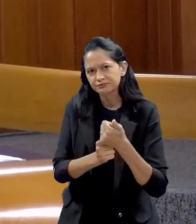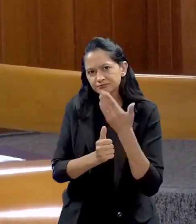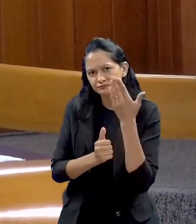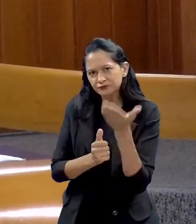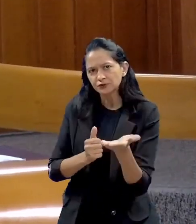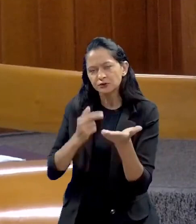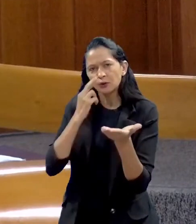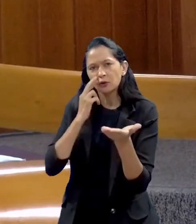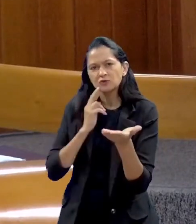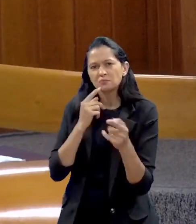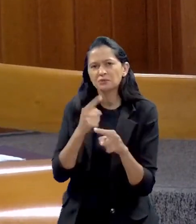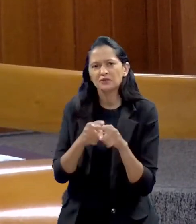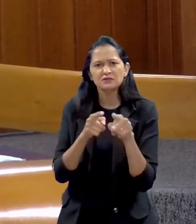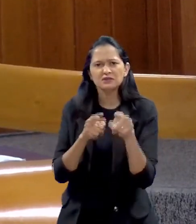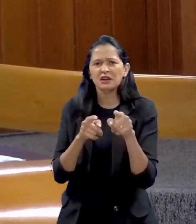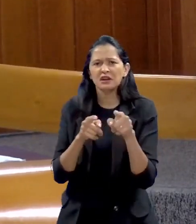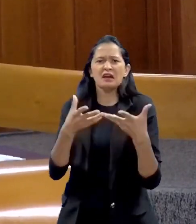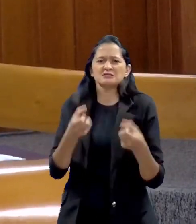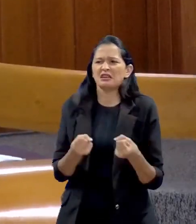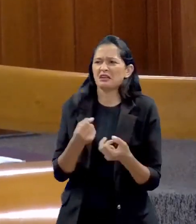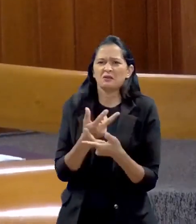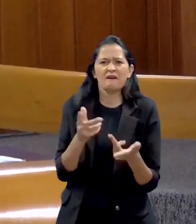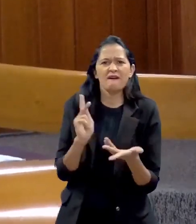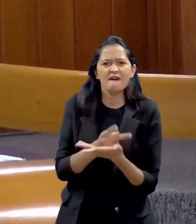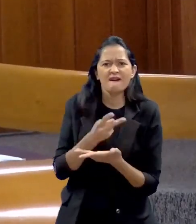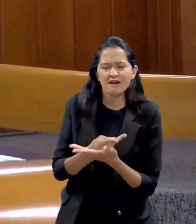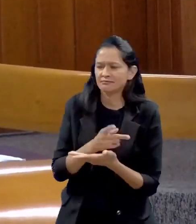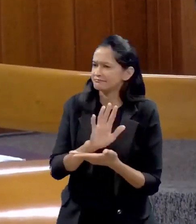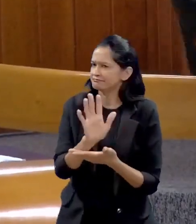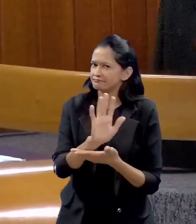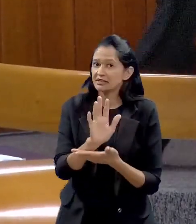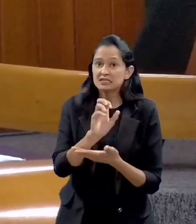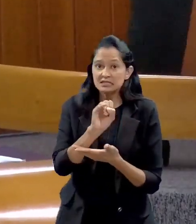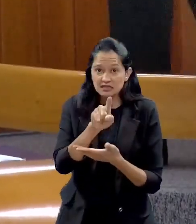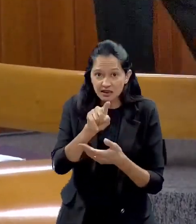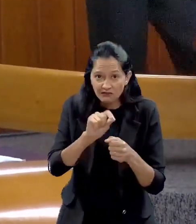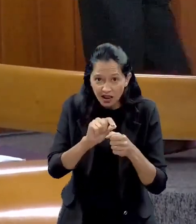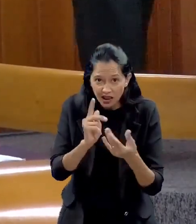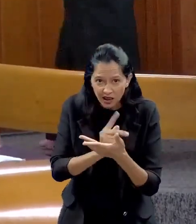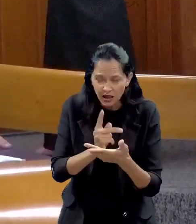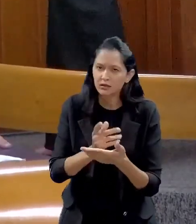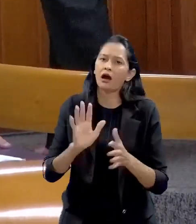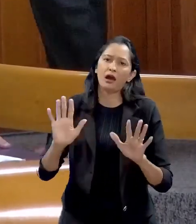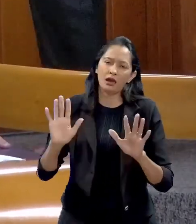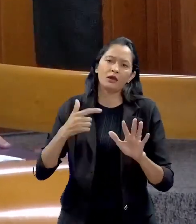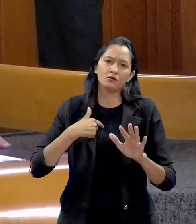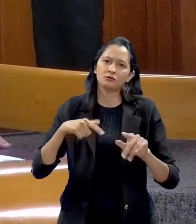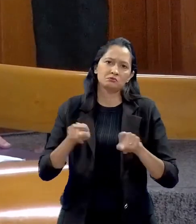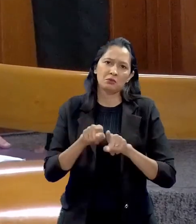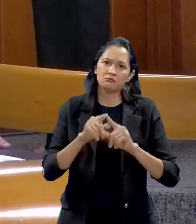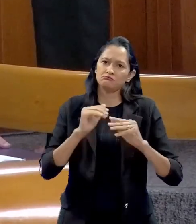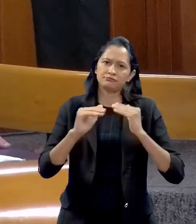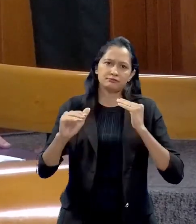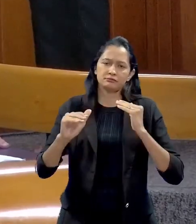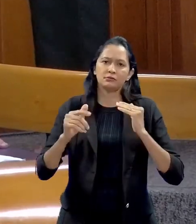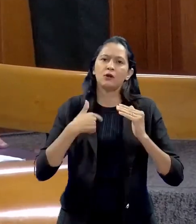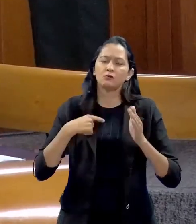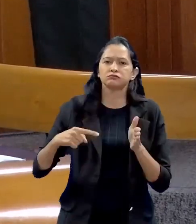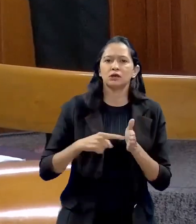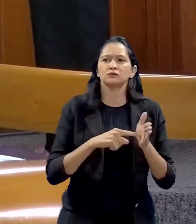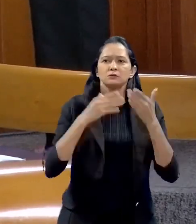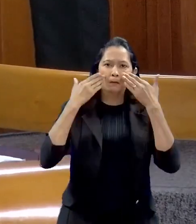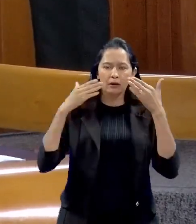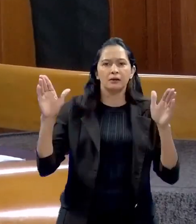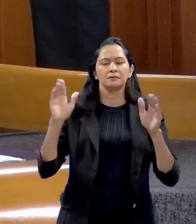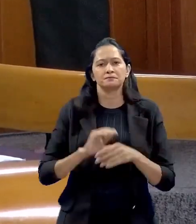não aceita fazer nada errado. E se fazer, eu sou o primeiro a vir a denunciar aqui. Conta